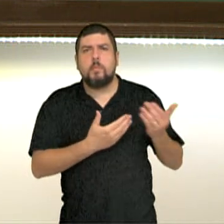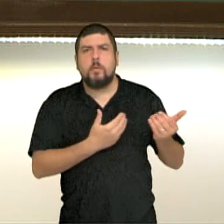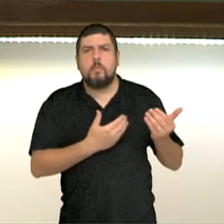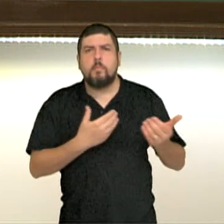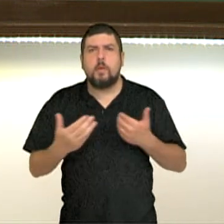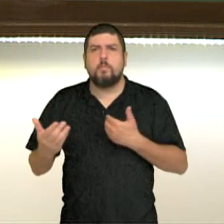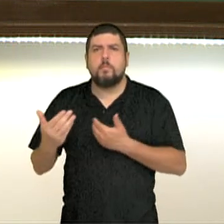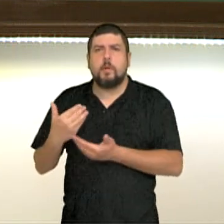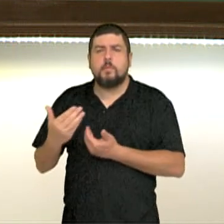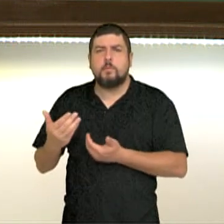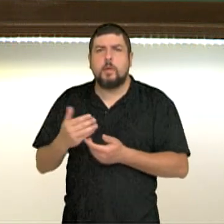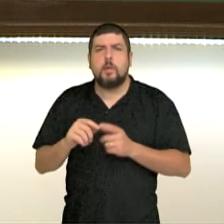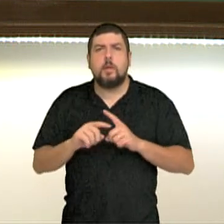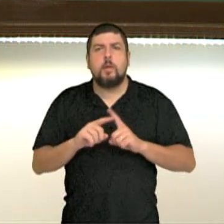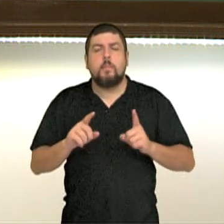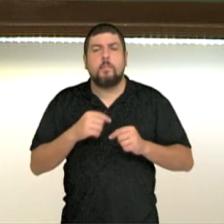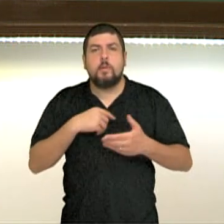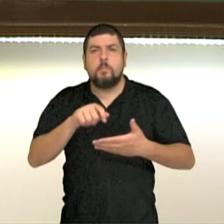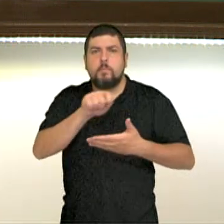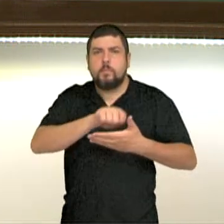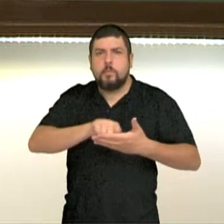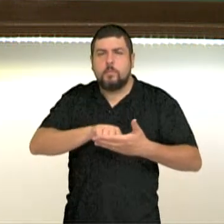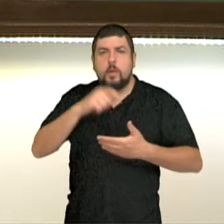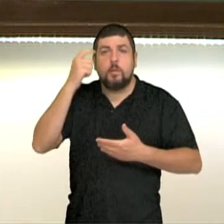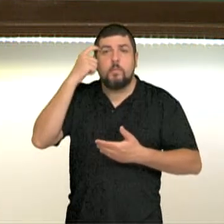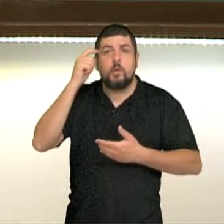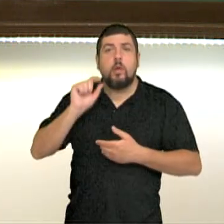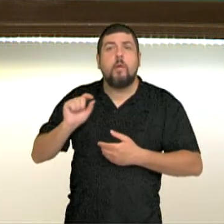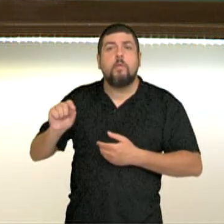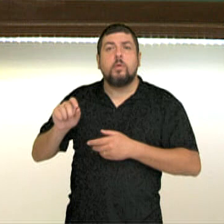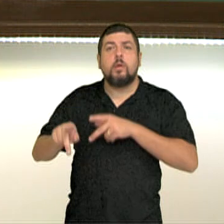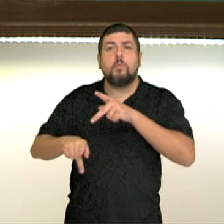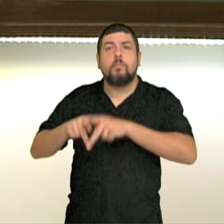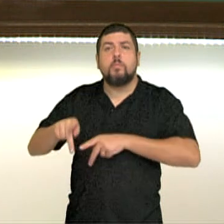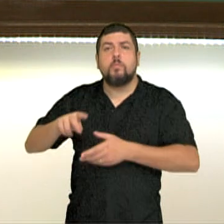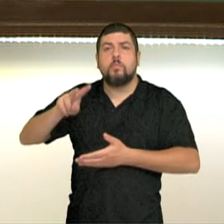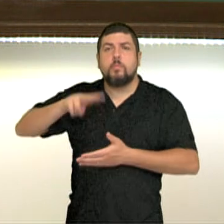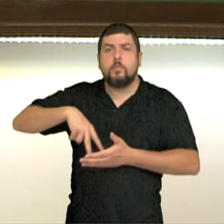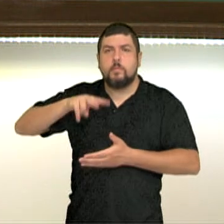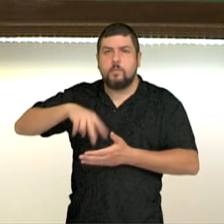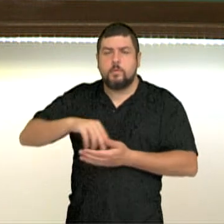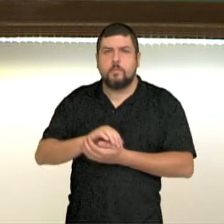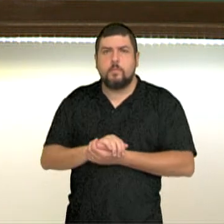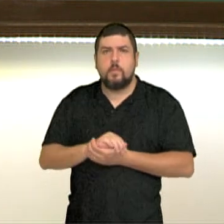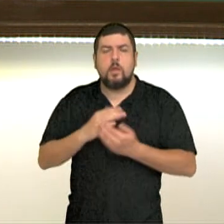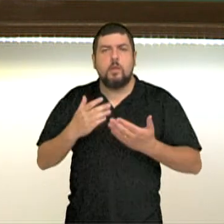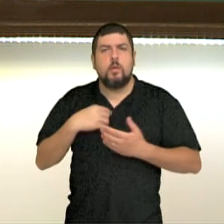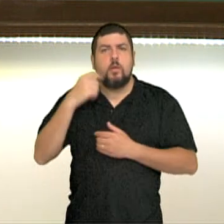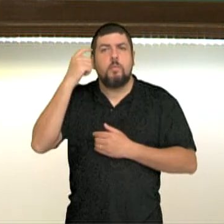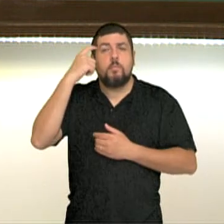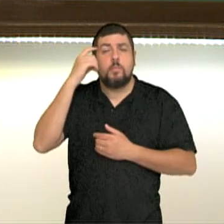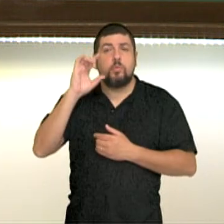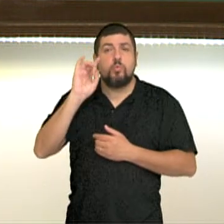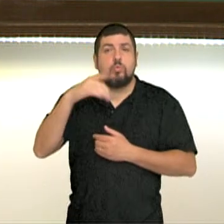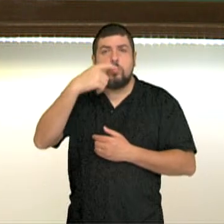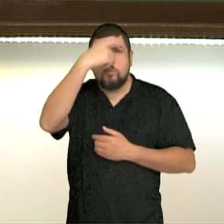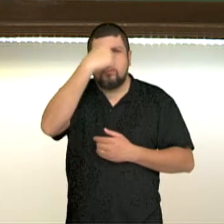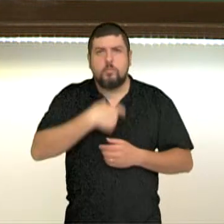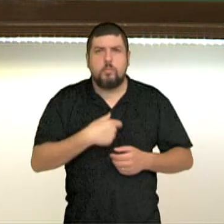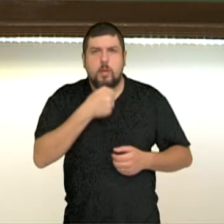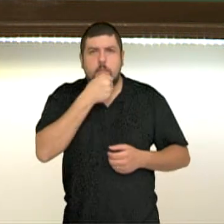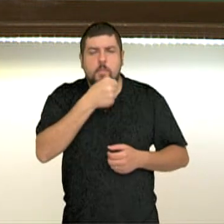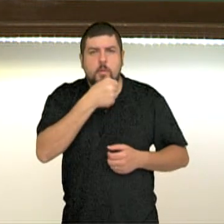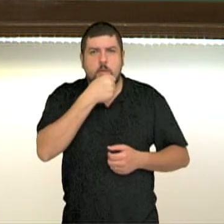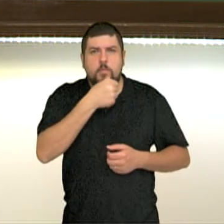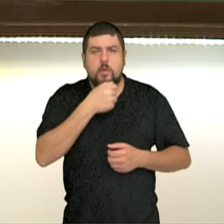está pensando no público que vai ler, no público que vai ter contato. Então, não pensa só no repórter, só na pessoa que está pesquisando